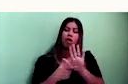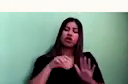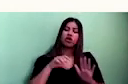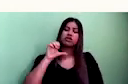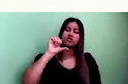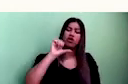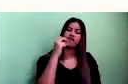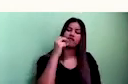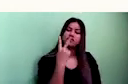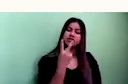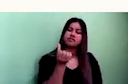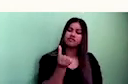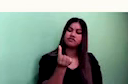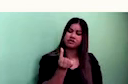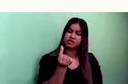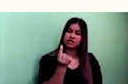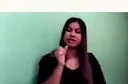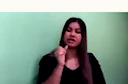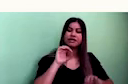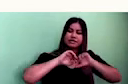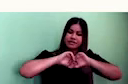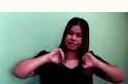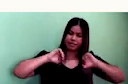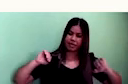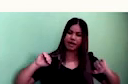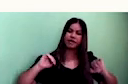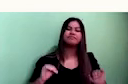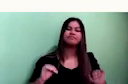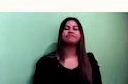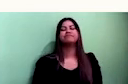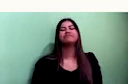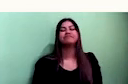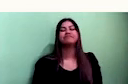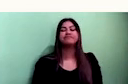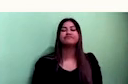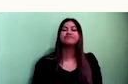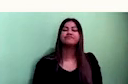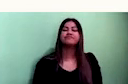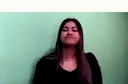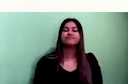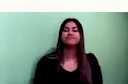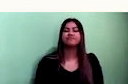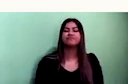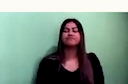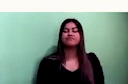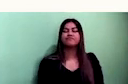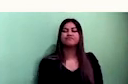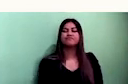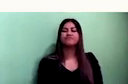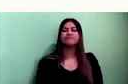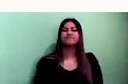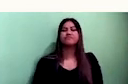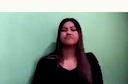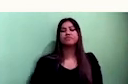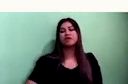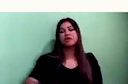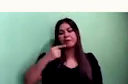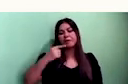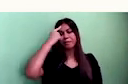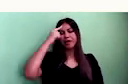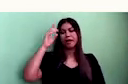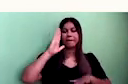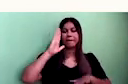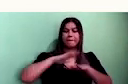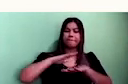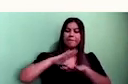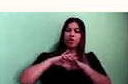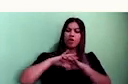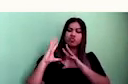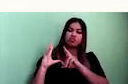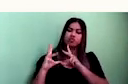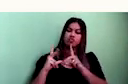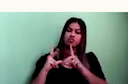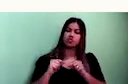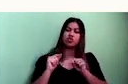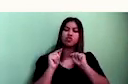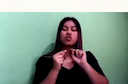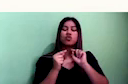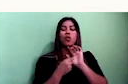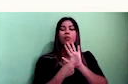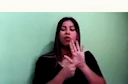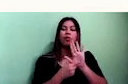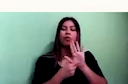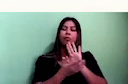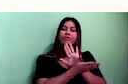926 mil aí separadas, tá? E dentro dessas práticas todas, né, o que eu venho trazer para